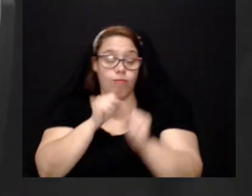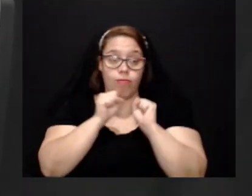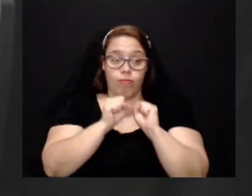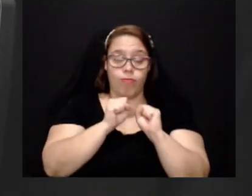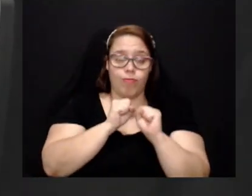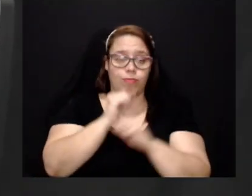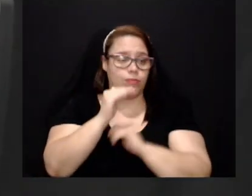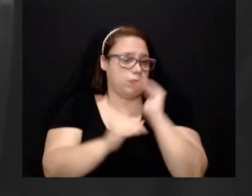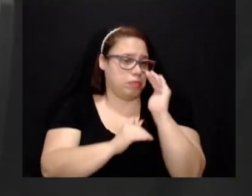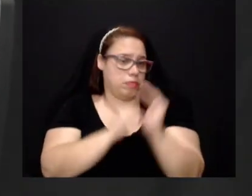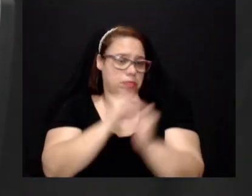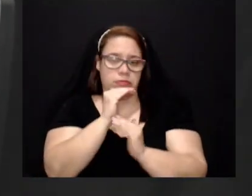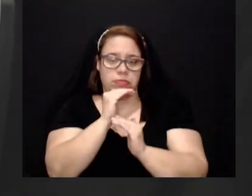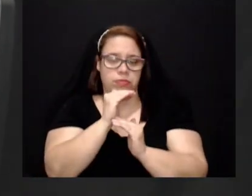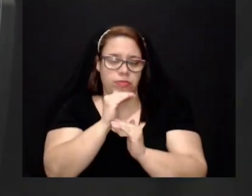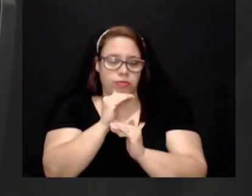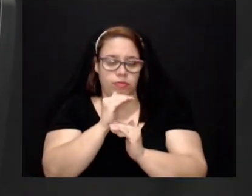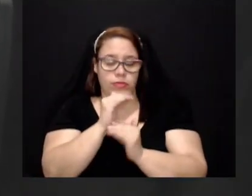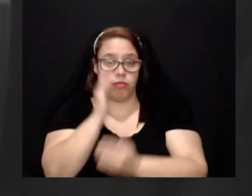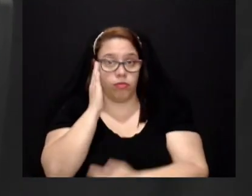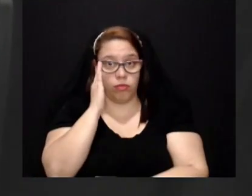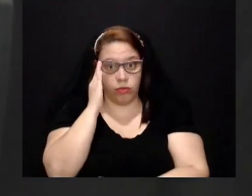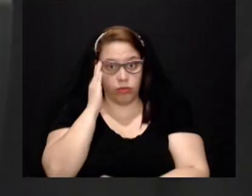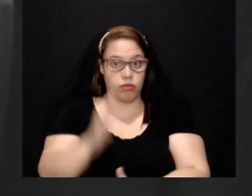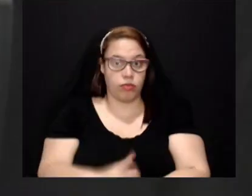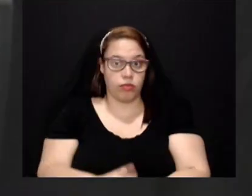Então, essas coisas são